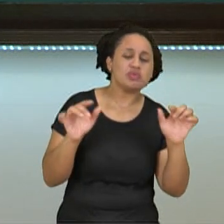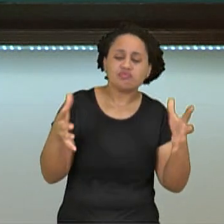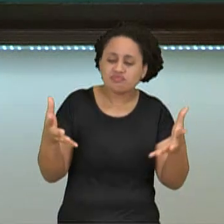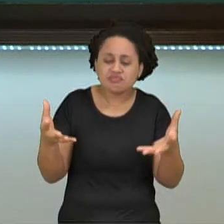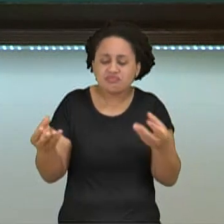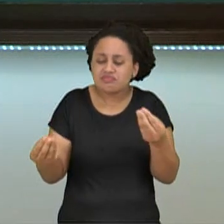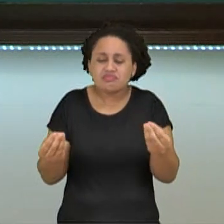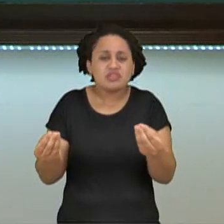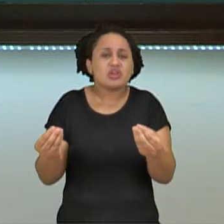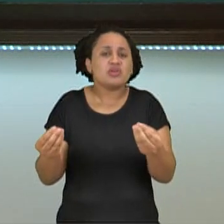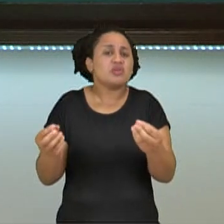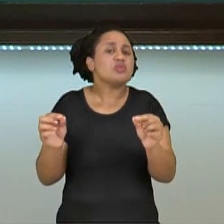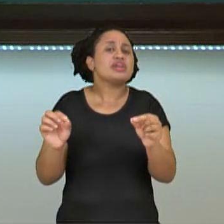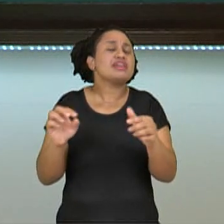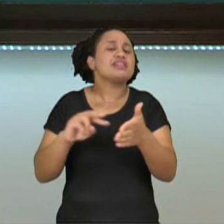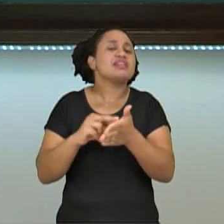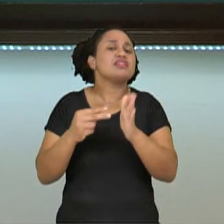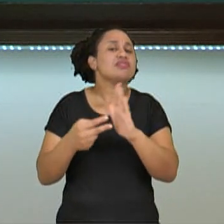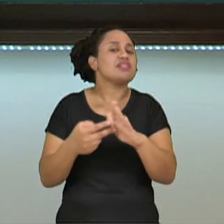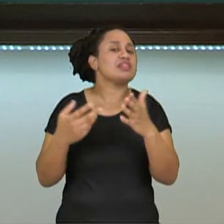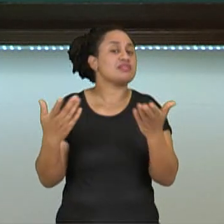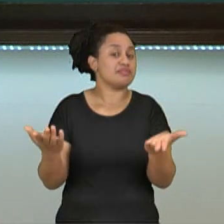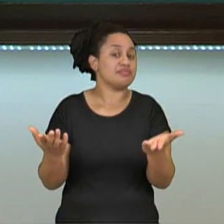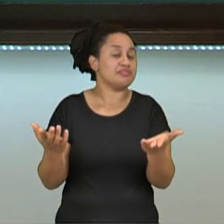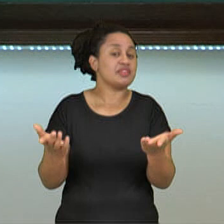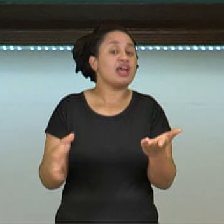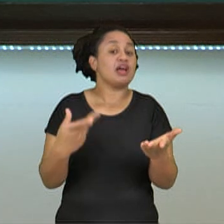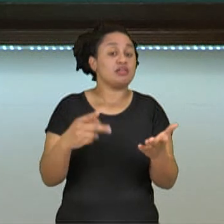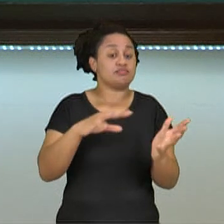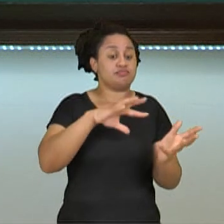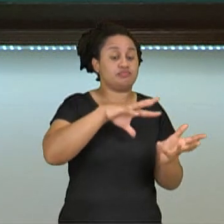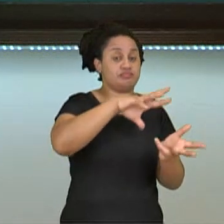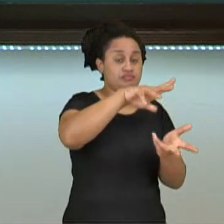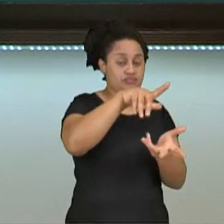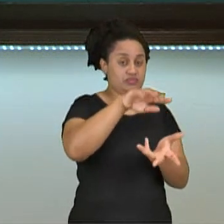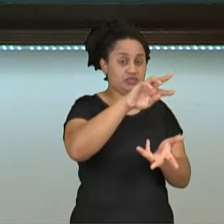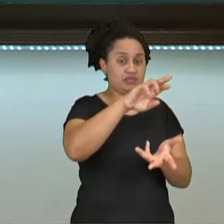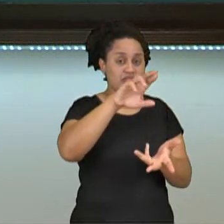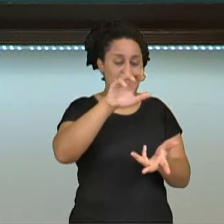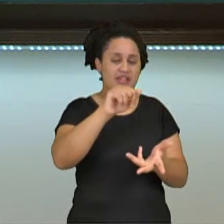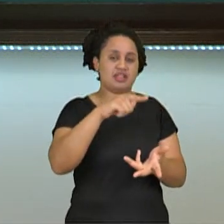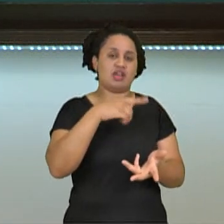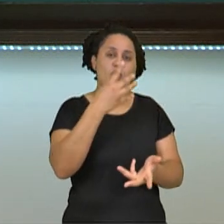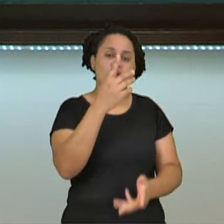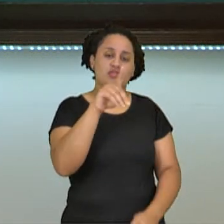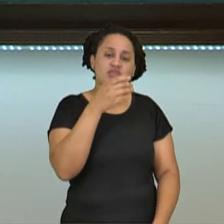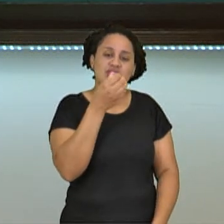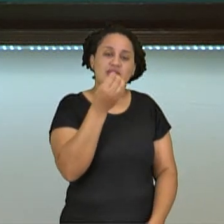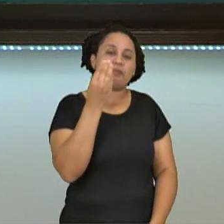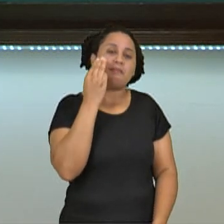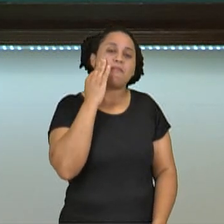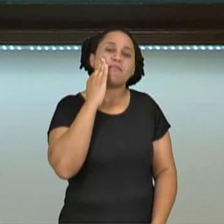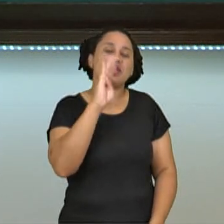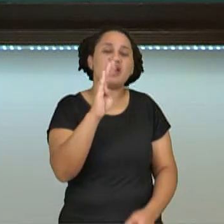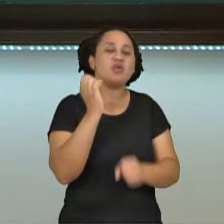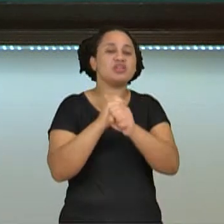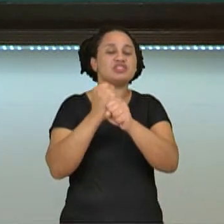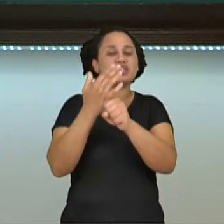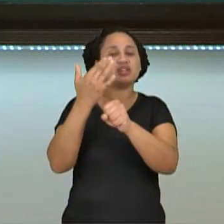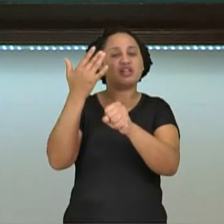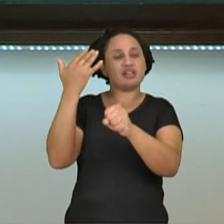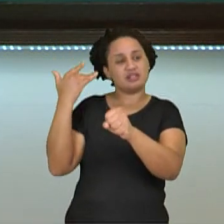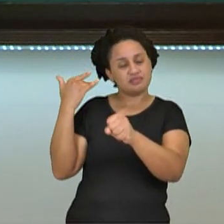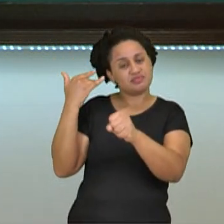essa parte do texto queria dizer? Como o planeta Terra ele tem 4,6 bilhões de anos